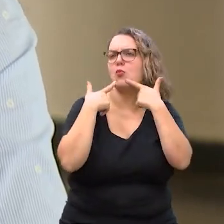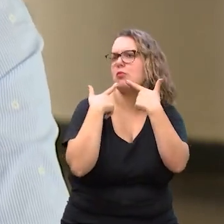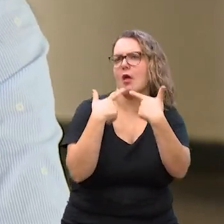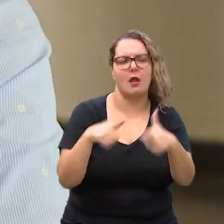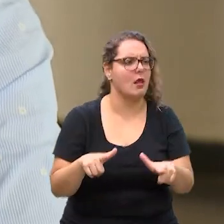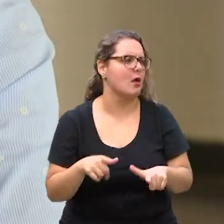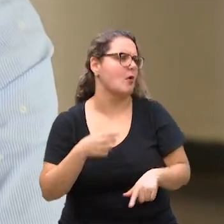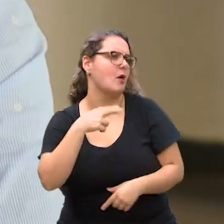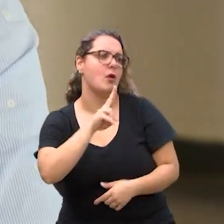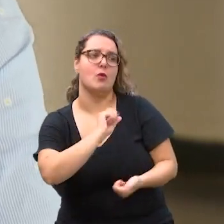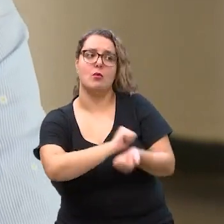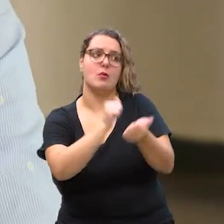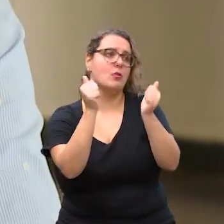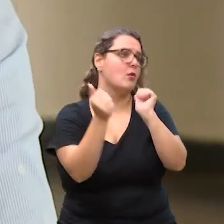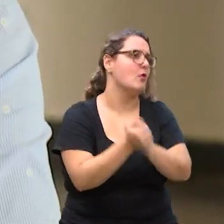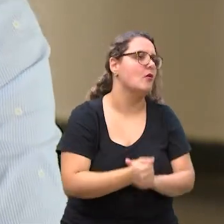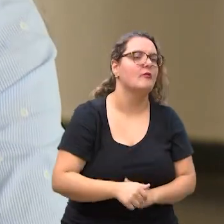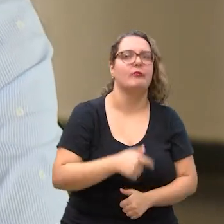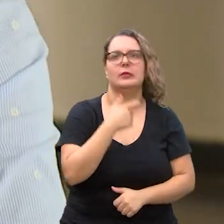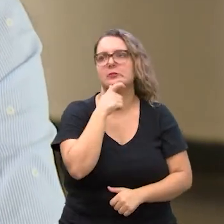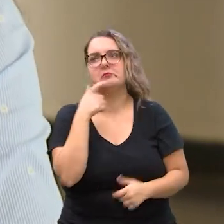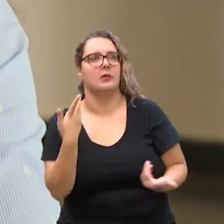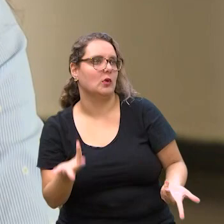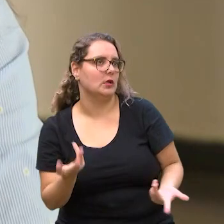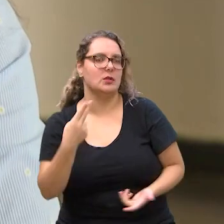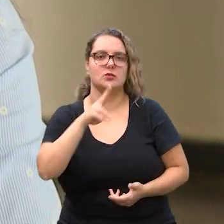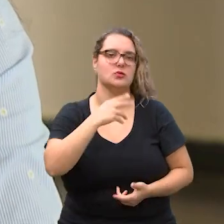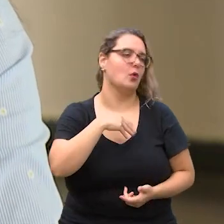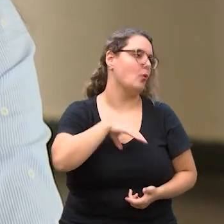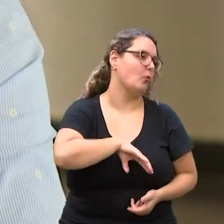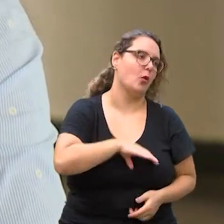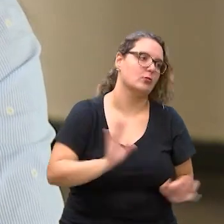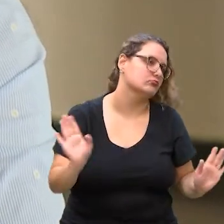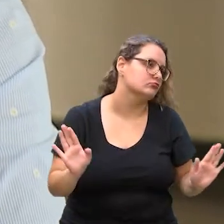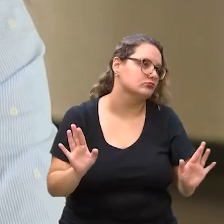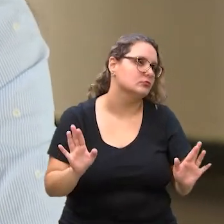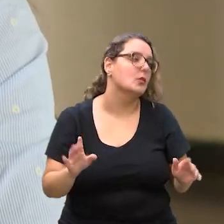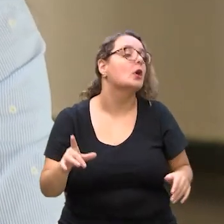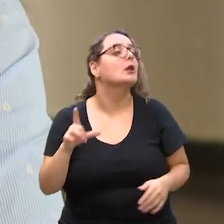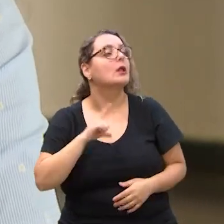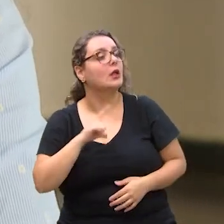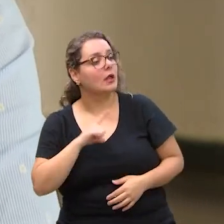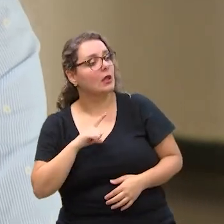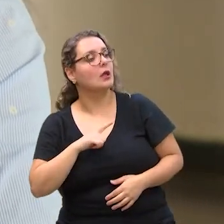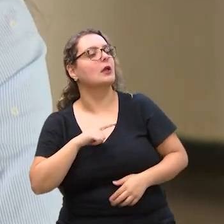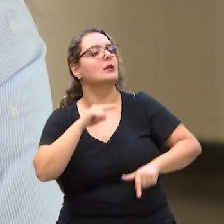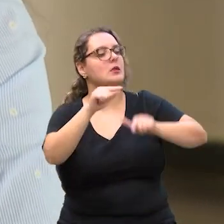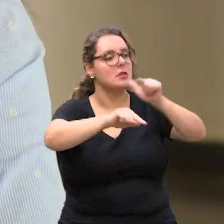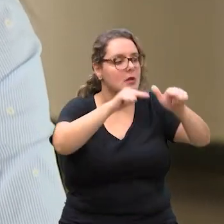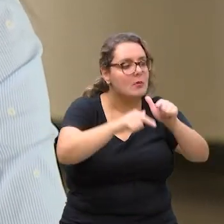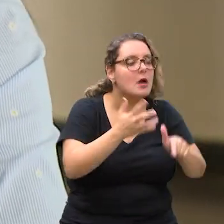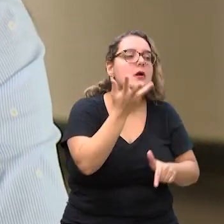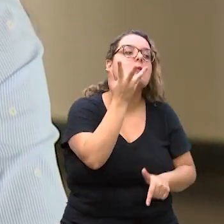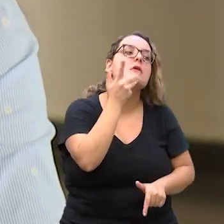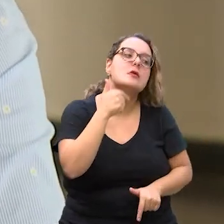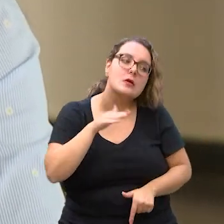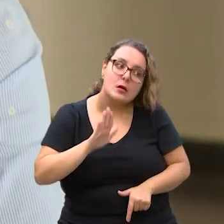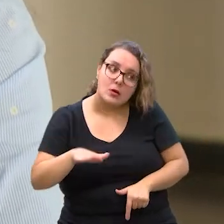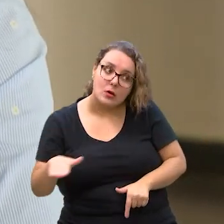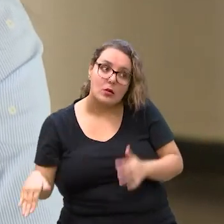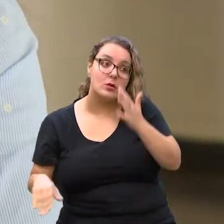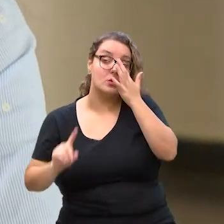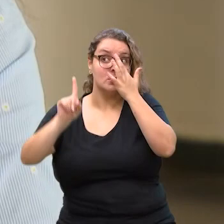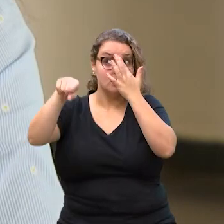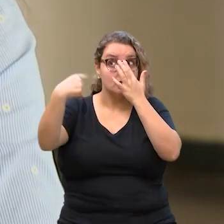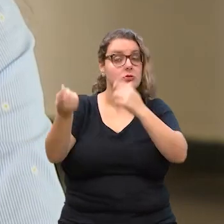de se adaptar, de falar o inglês ou de falar só o português, depende bastante. Tenho casos que eu trabalho com crianças que vieram